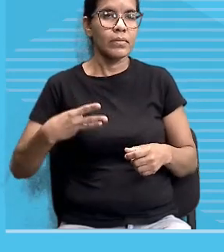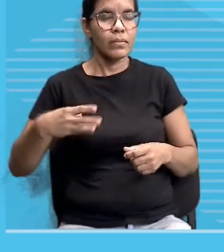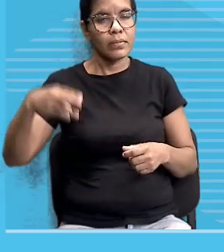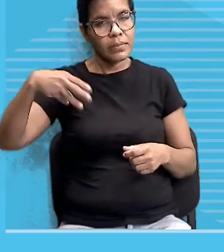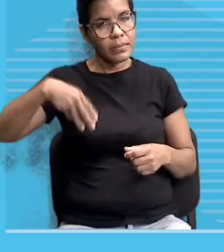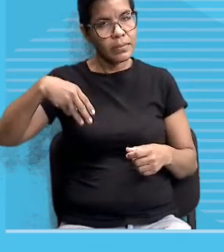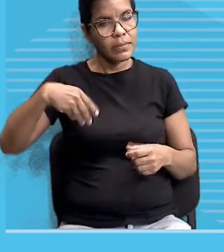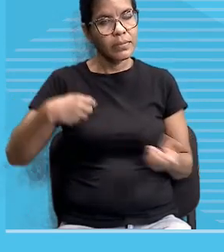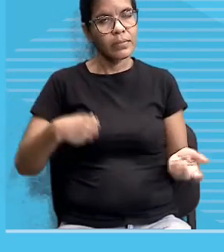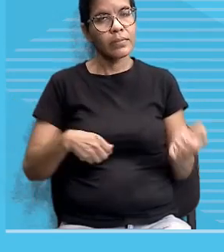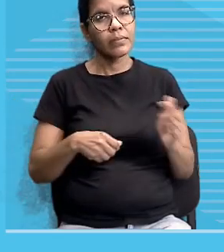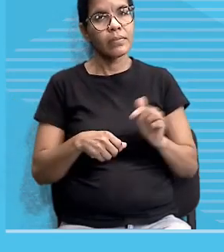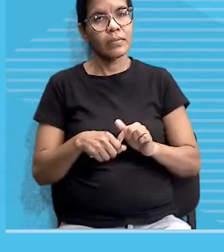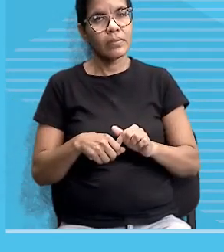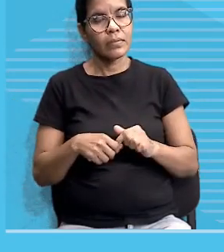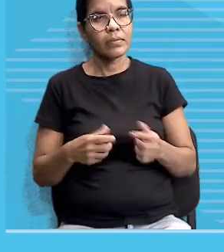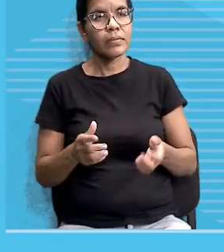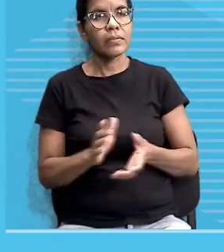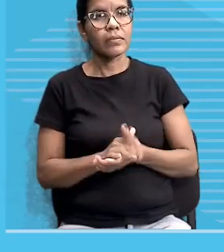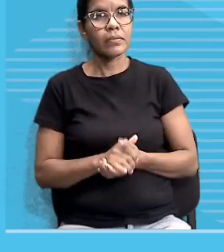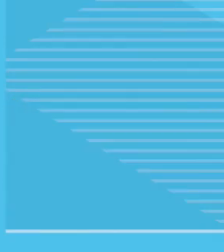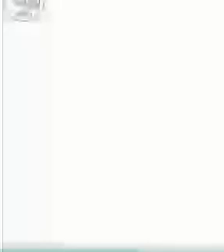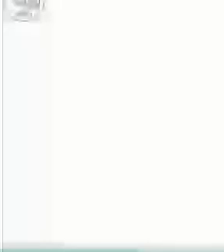vocês e a gente volta já